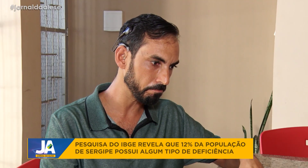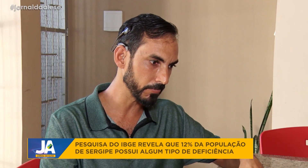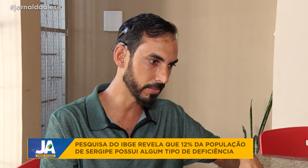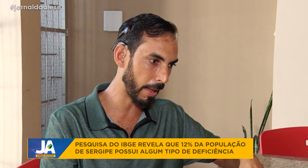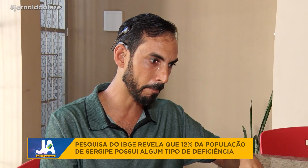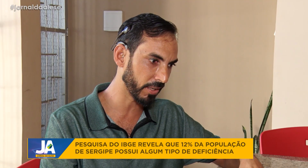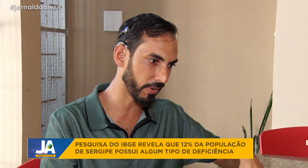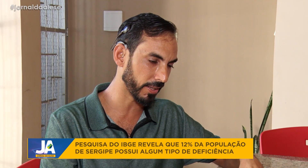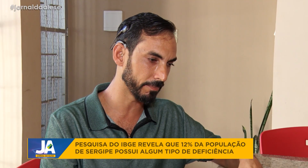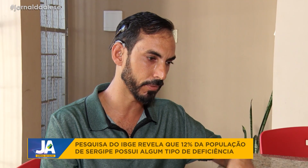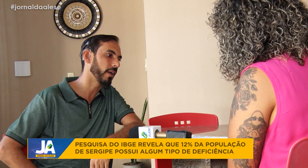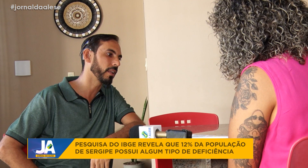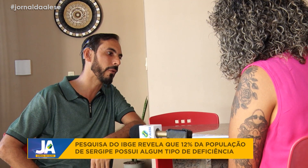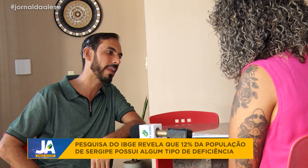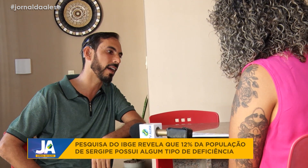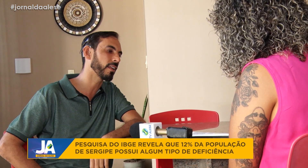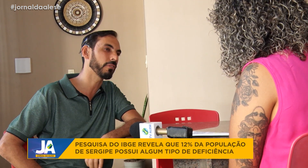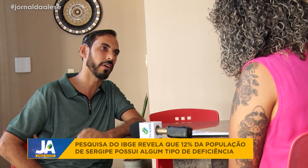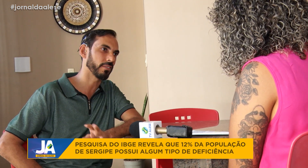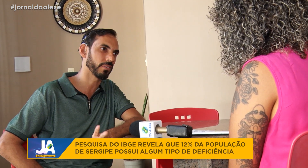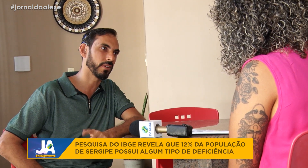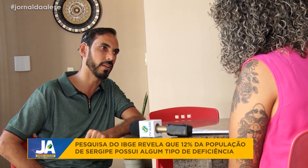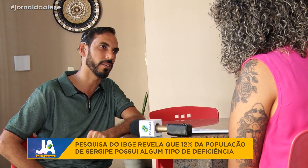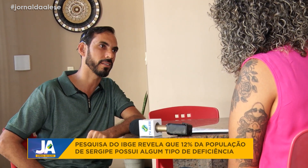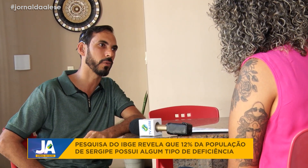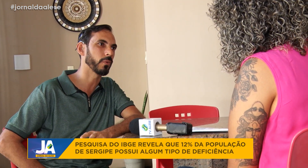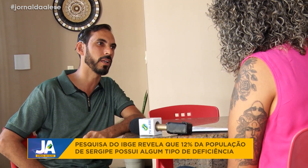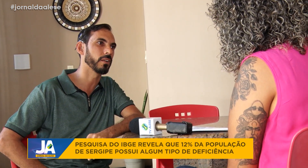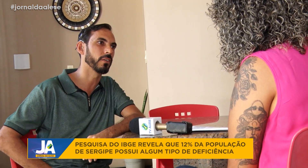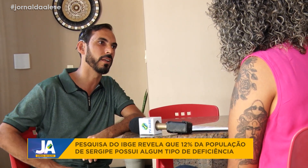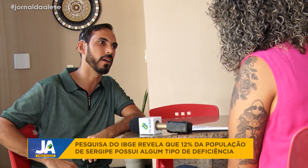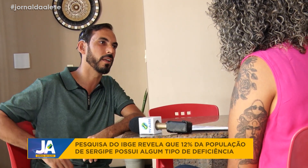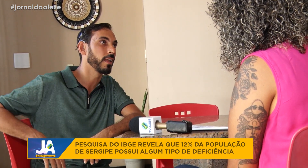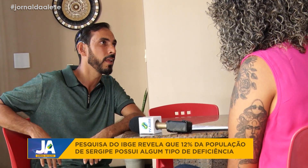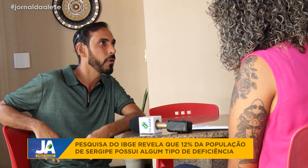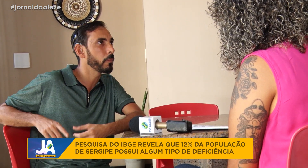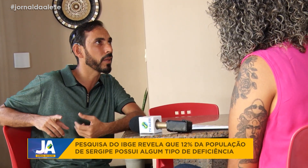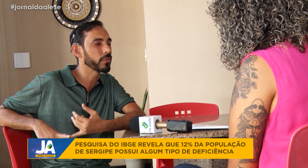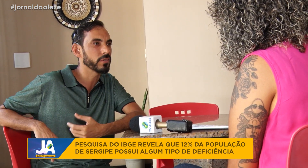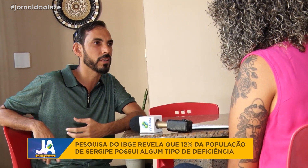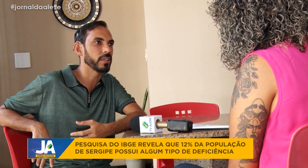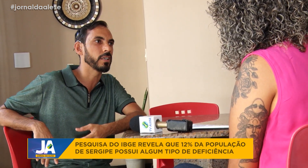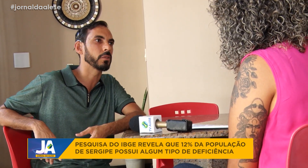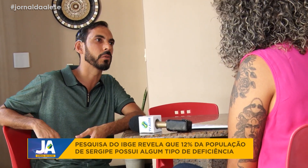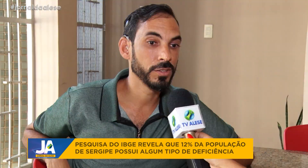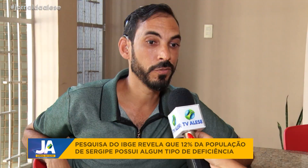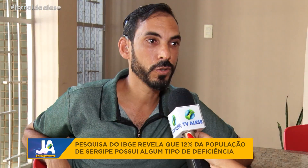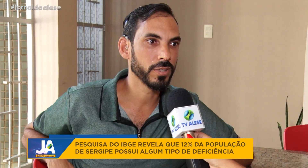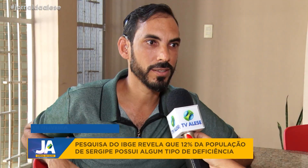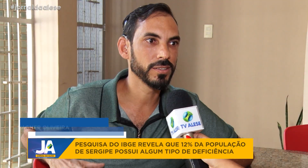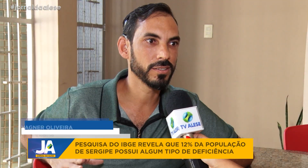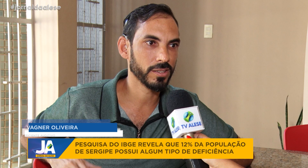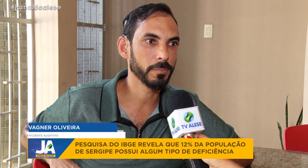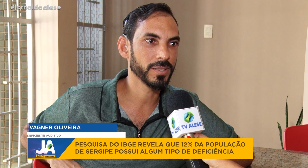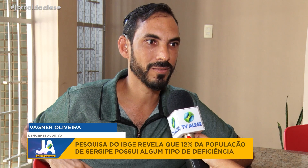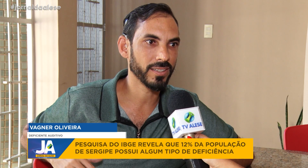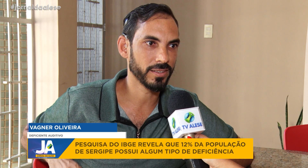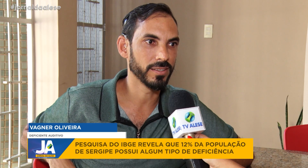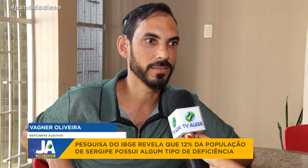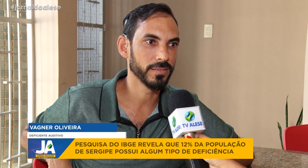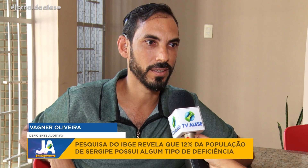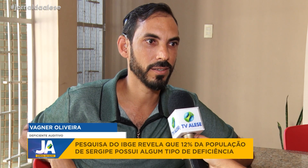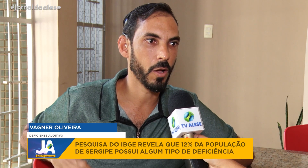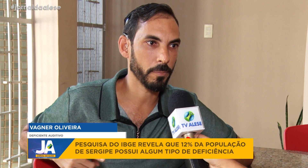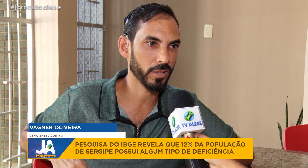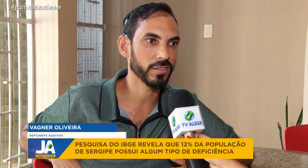Universidade Federal do Recôncavo, ele enfrenta dificuldades para encontrar emprego, mesmo tendo experiência. Dificuldade a gente sempre vai